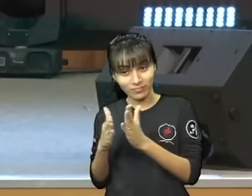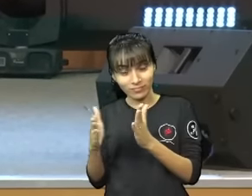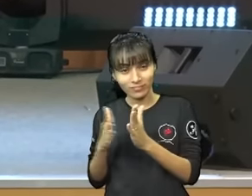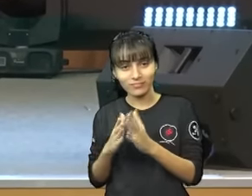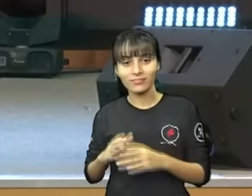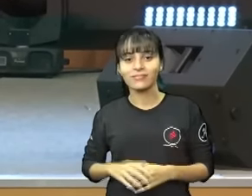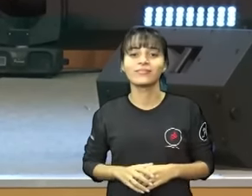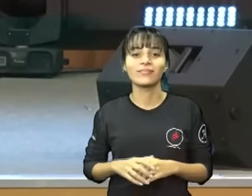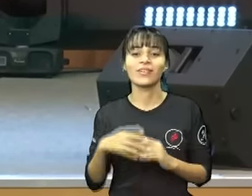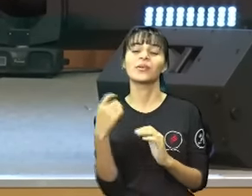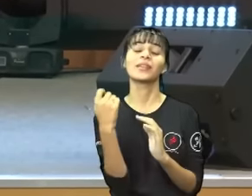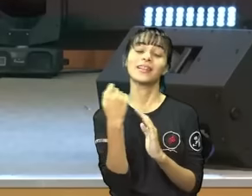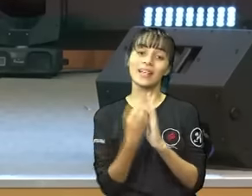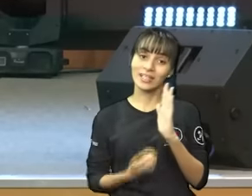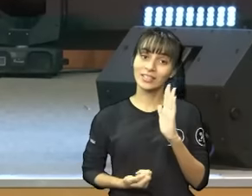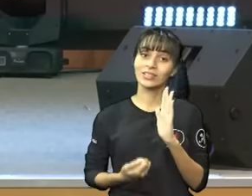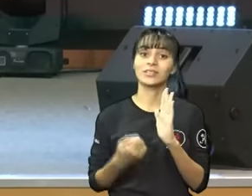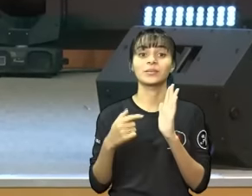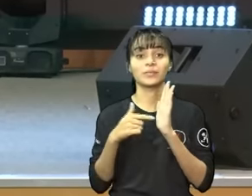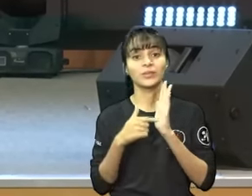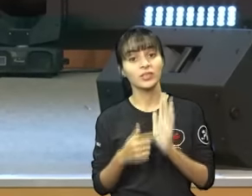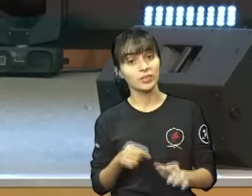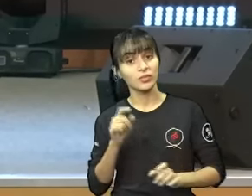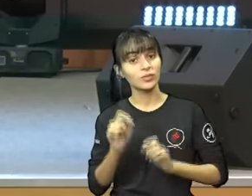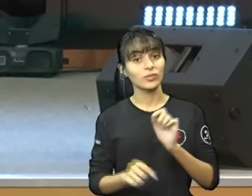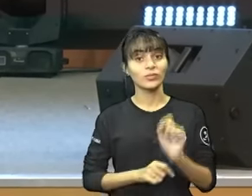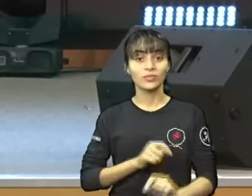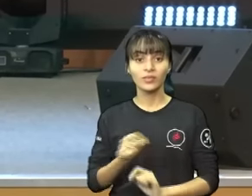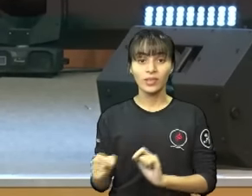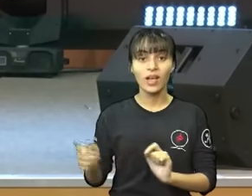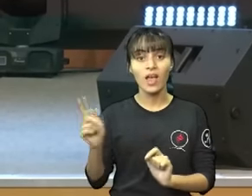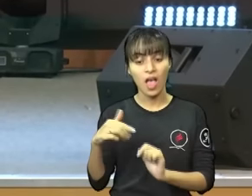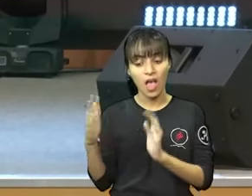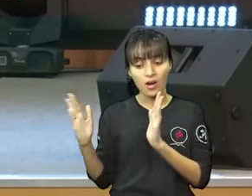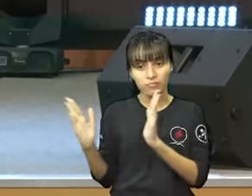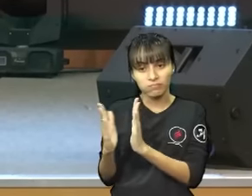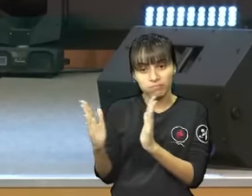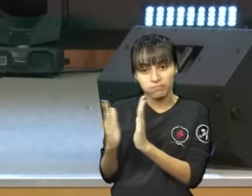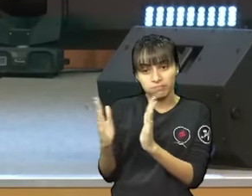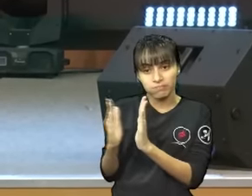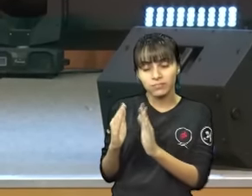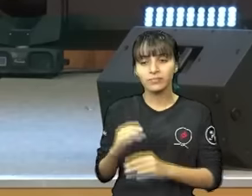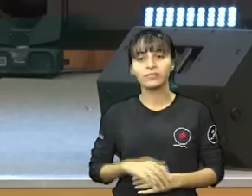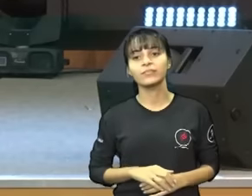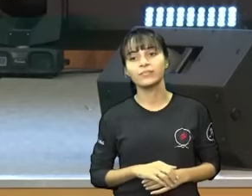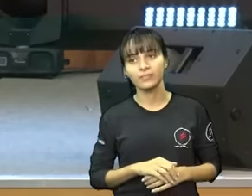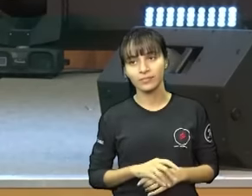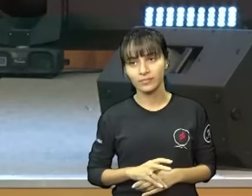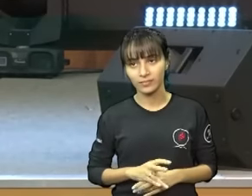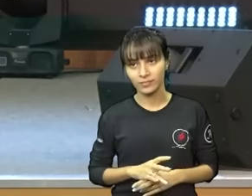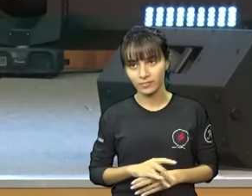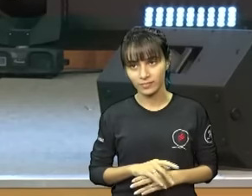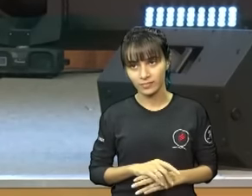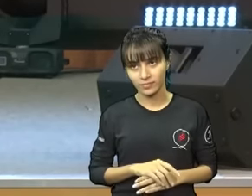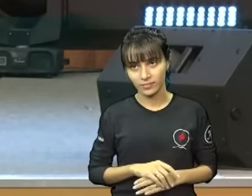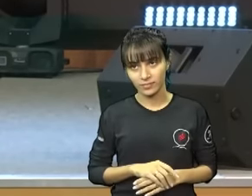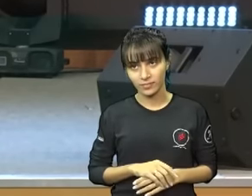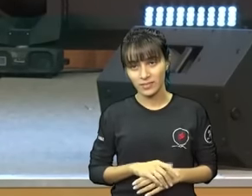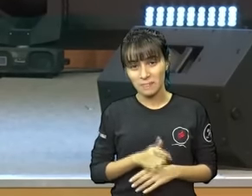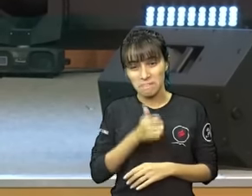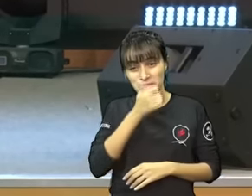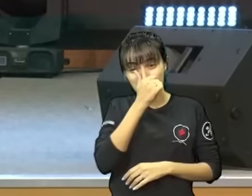e o texto tá dizendo que é estreito e é apertado